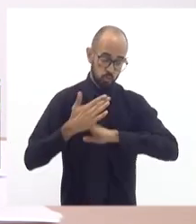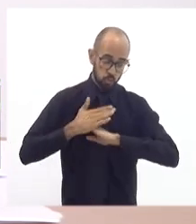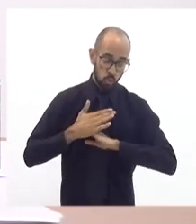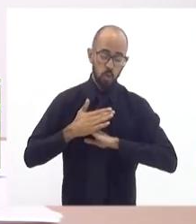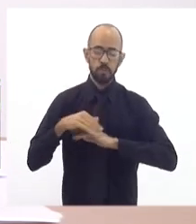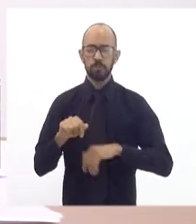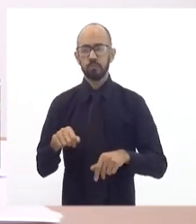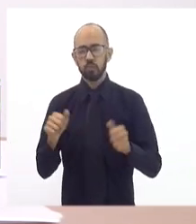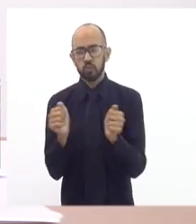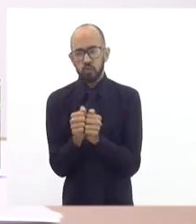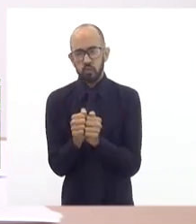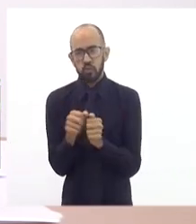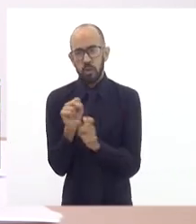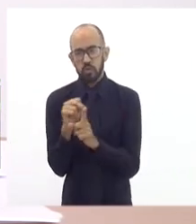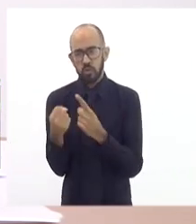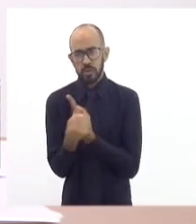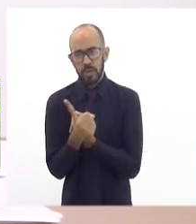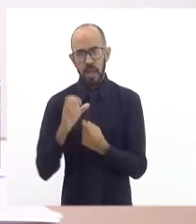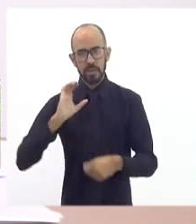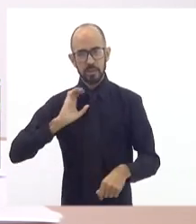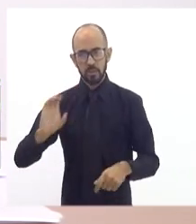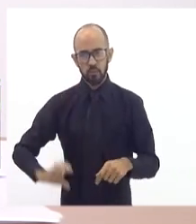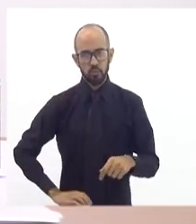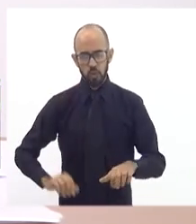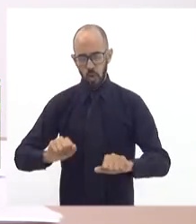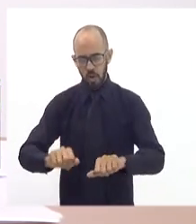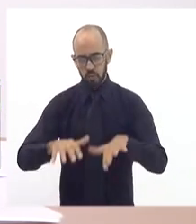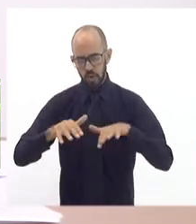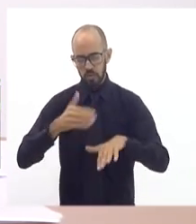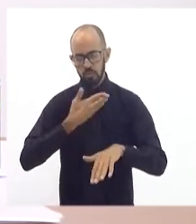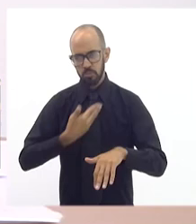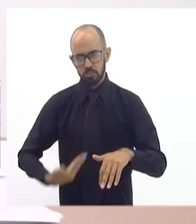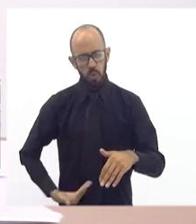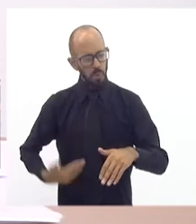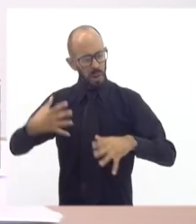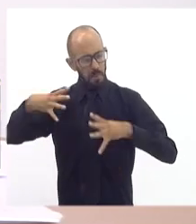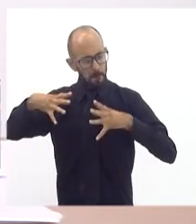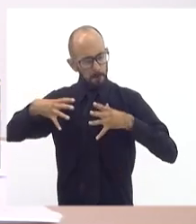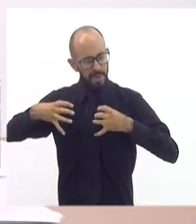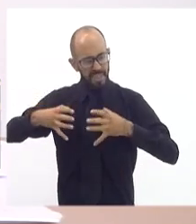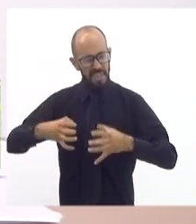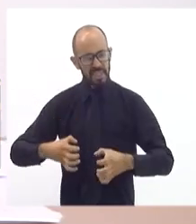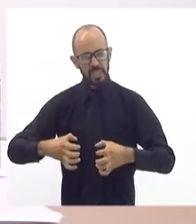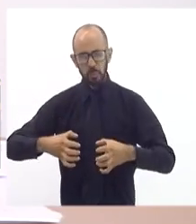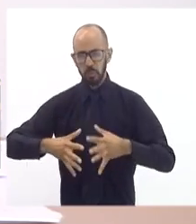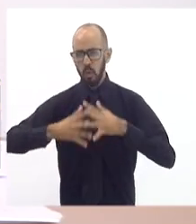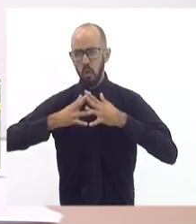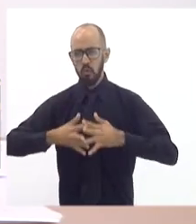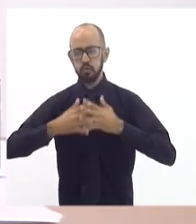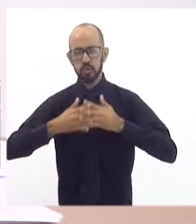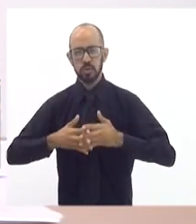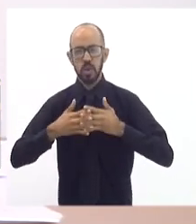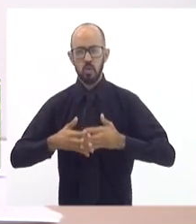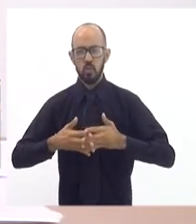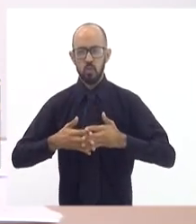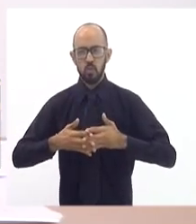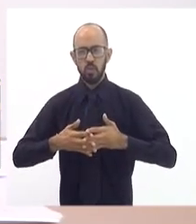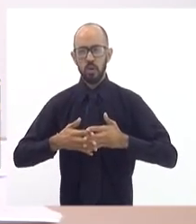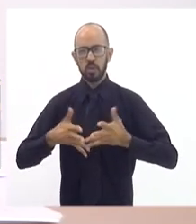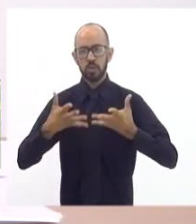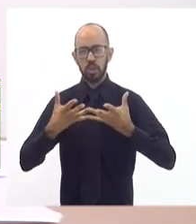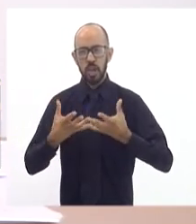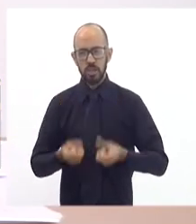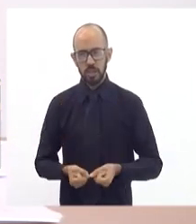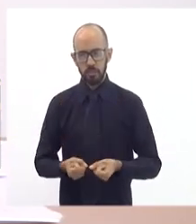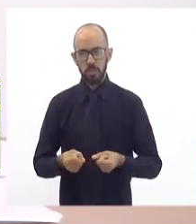junto com a sociedade civil através das audiências públicas muitas brigas muitas confusões recebi